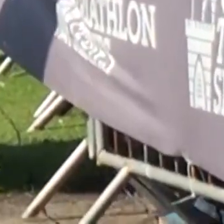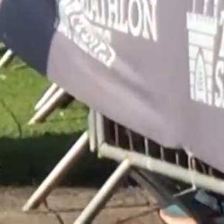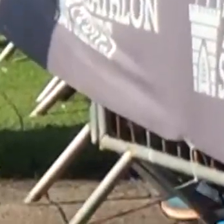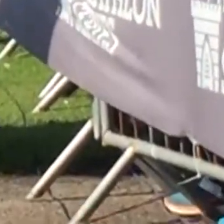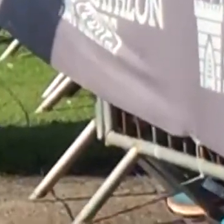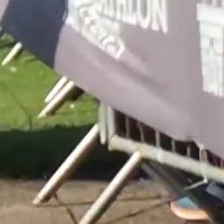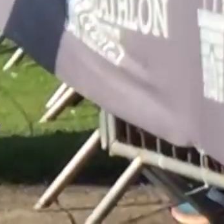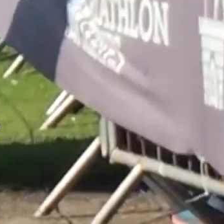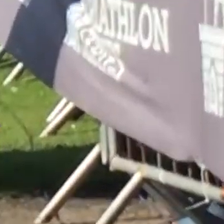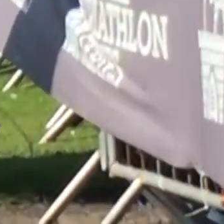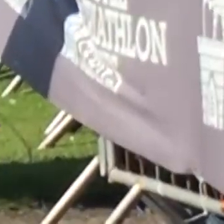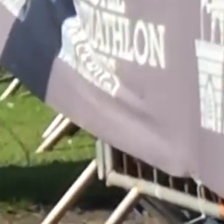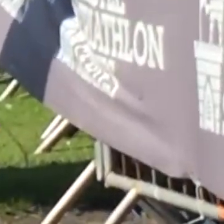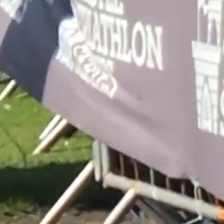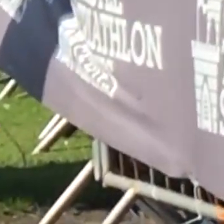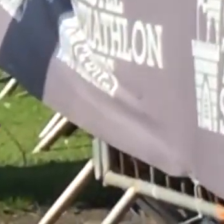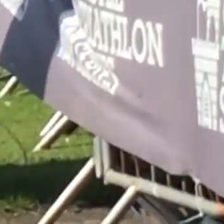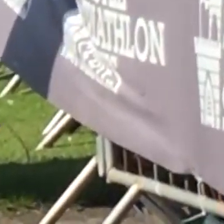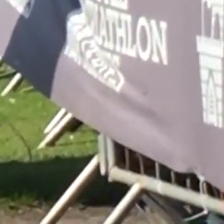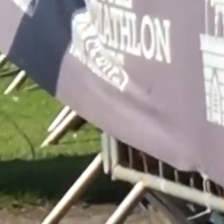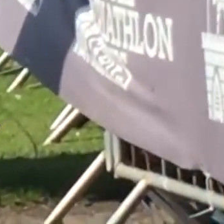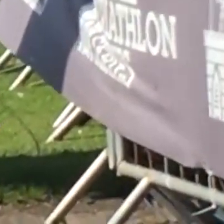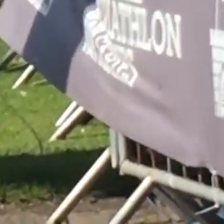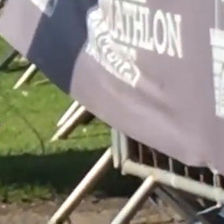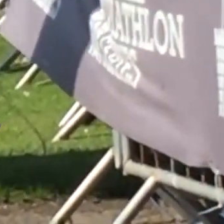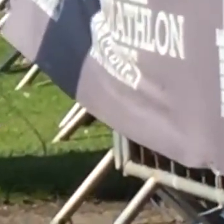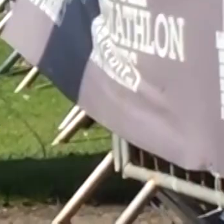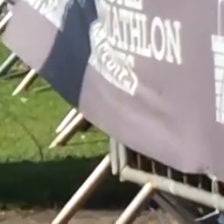Finish line. Absolutely fantastic, ladies